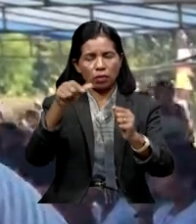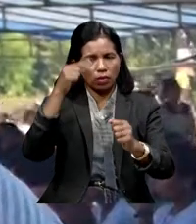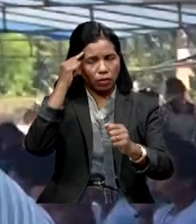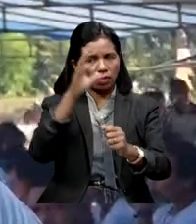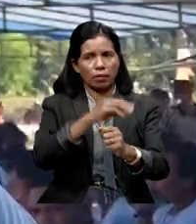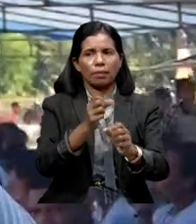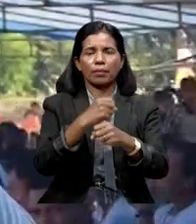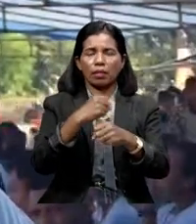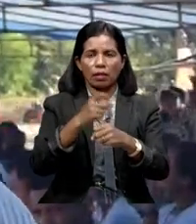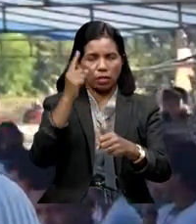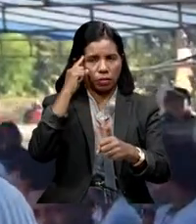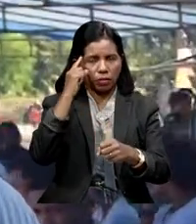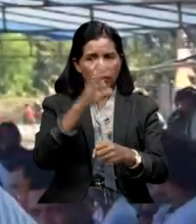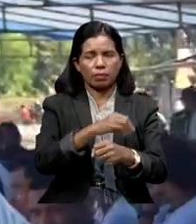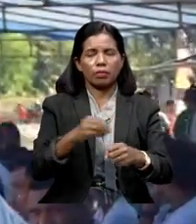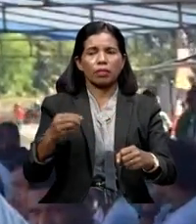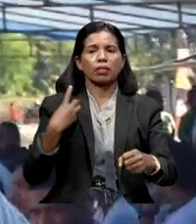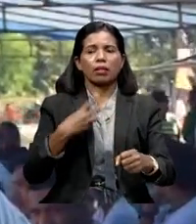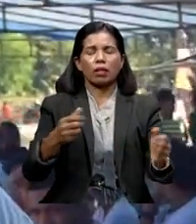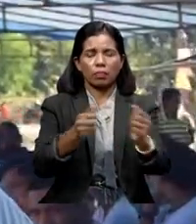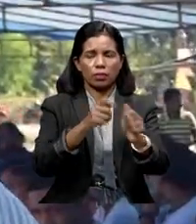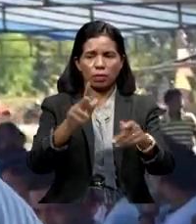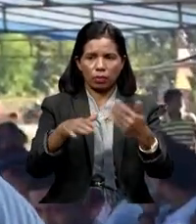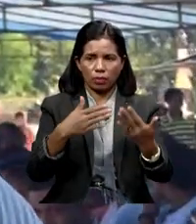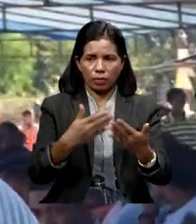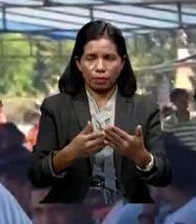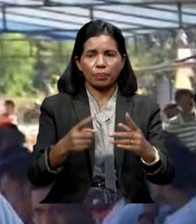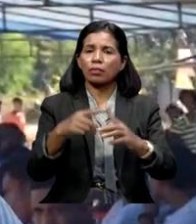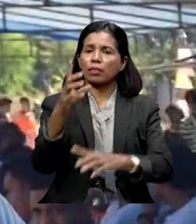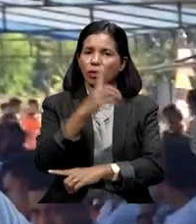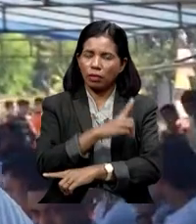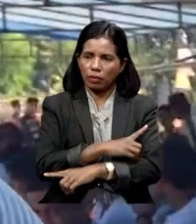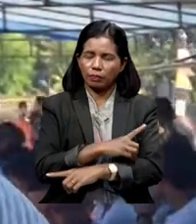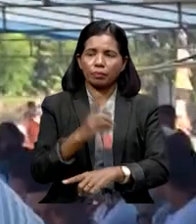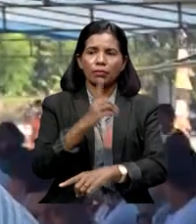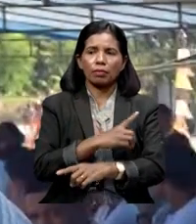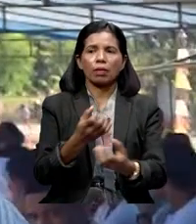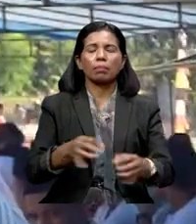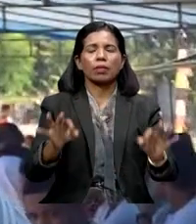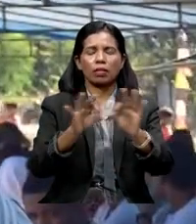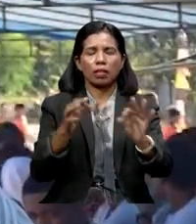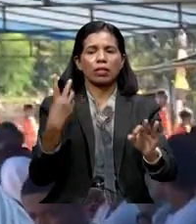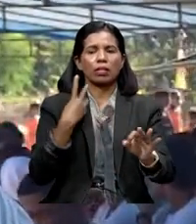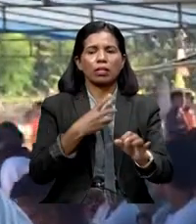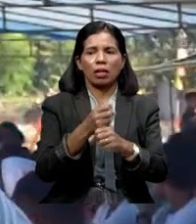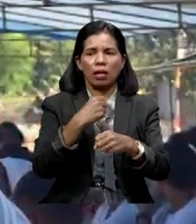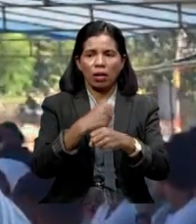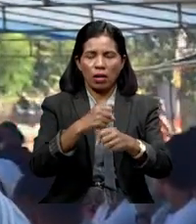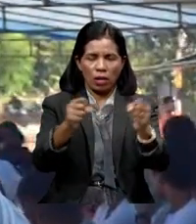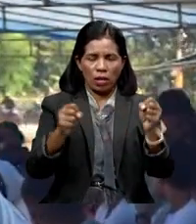para halo reflexão vai ter muito com a comunidade então hoje loro importante que ita halo ia